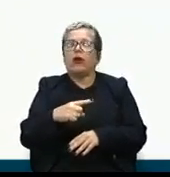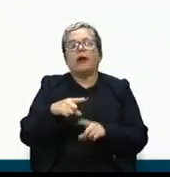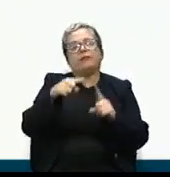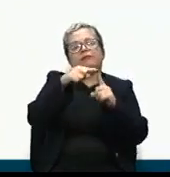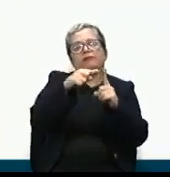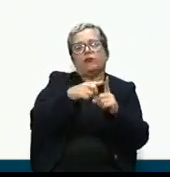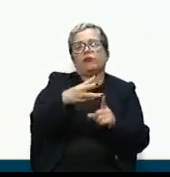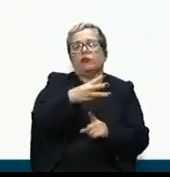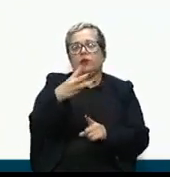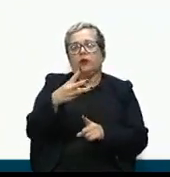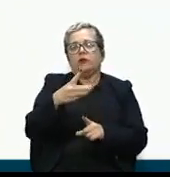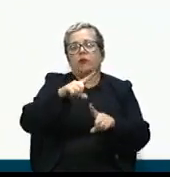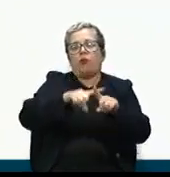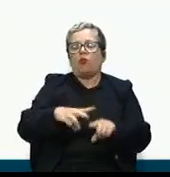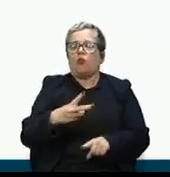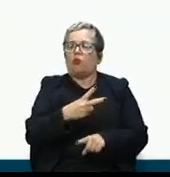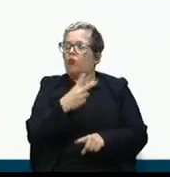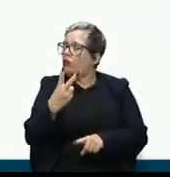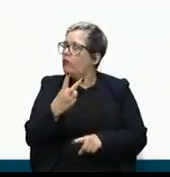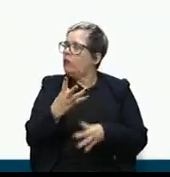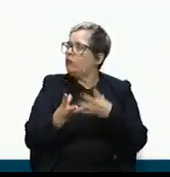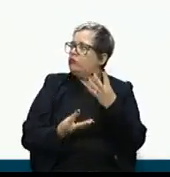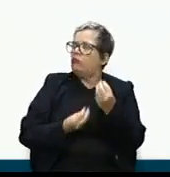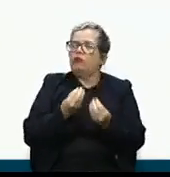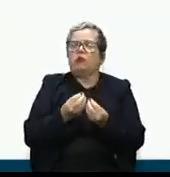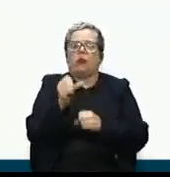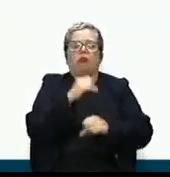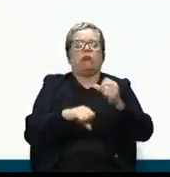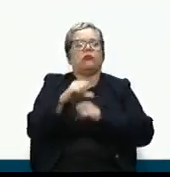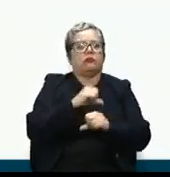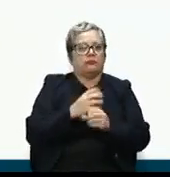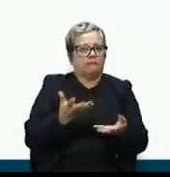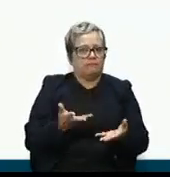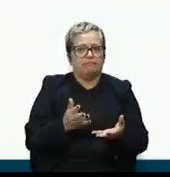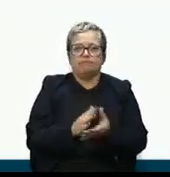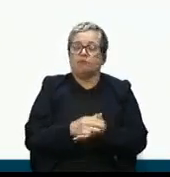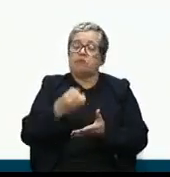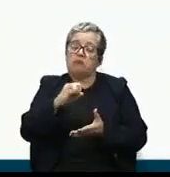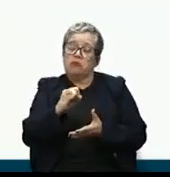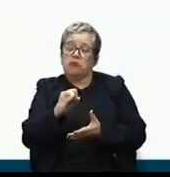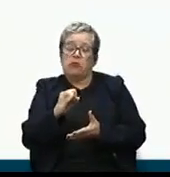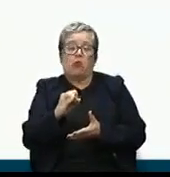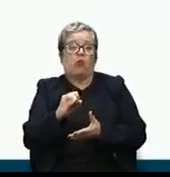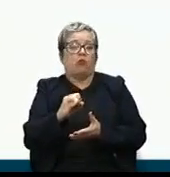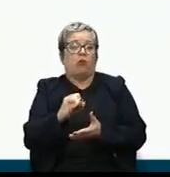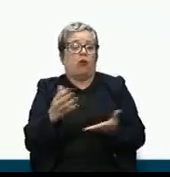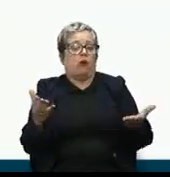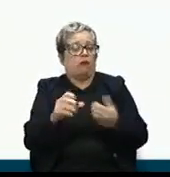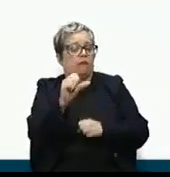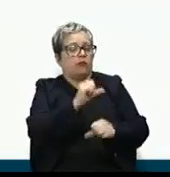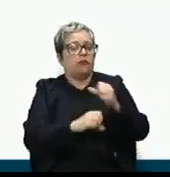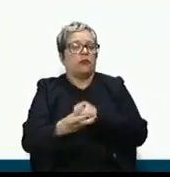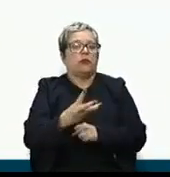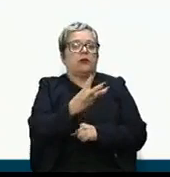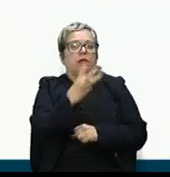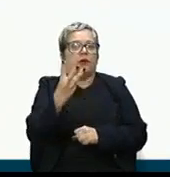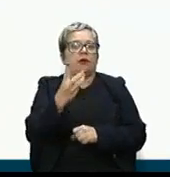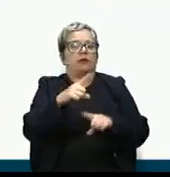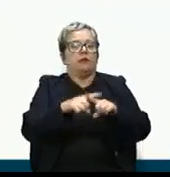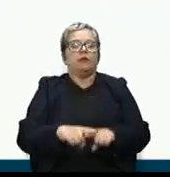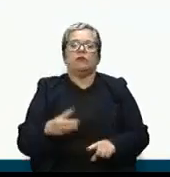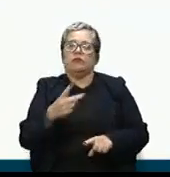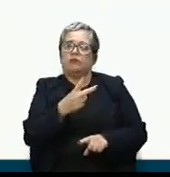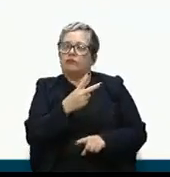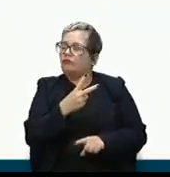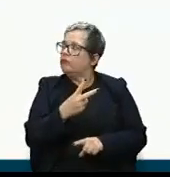tipo 3 por 2. Como que vai ficar, então, na transposição? Se eu vou inverter, eu vou ter 2 por